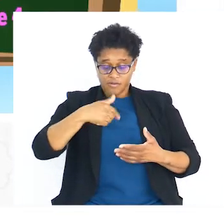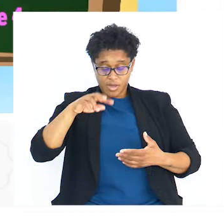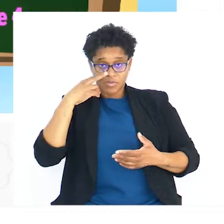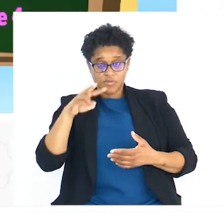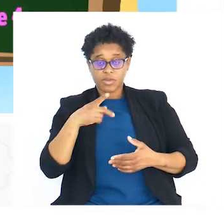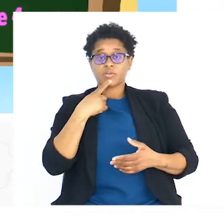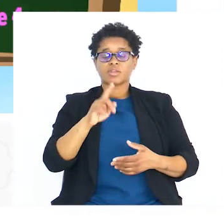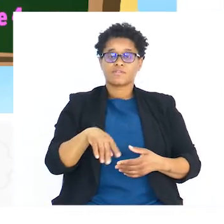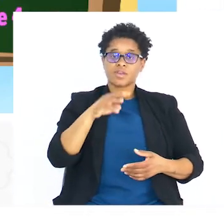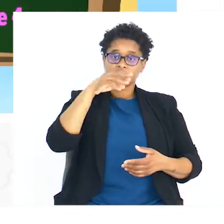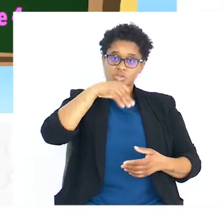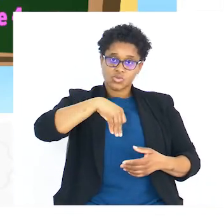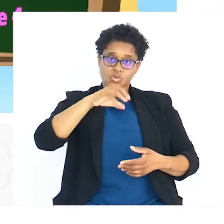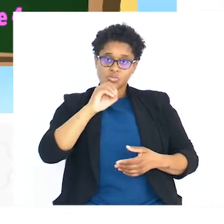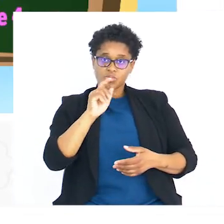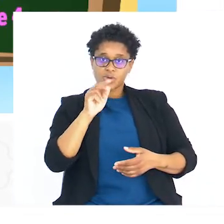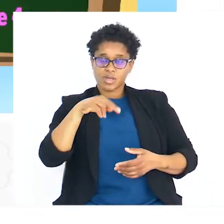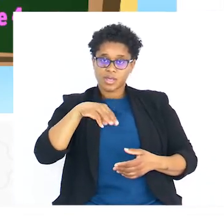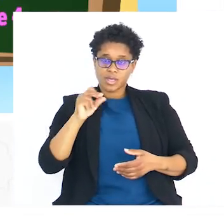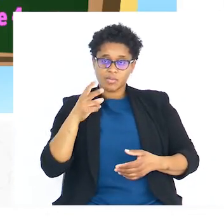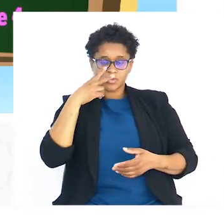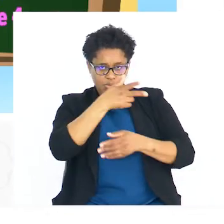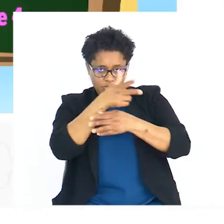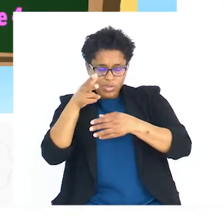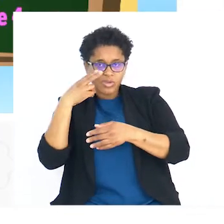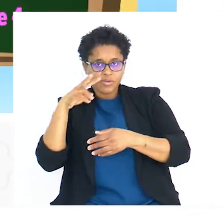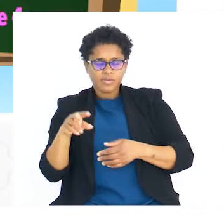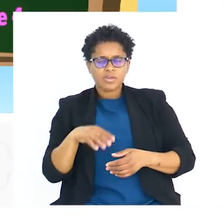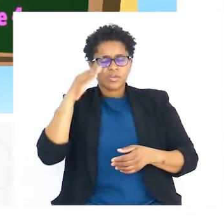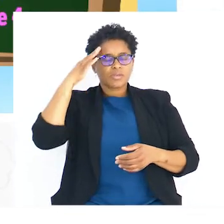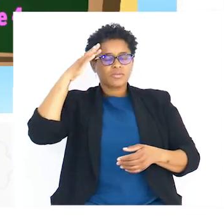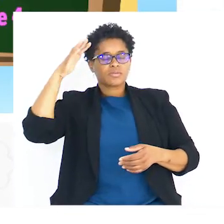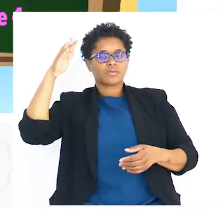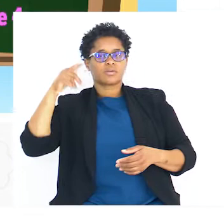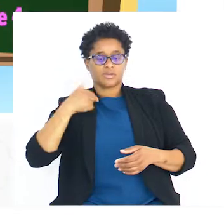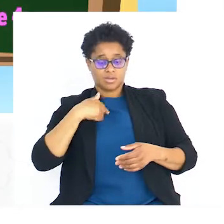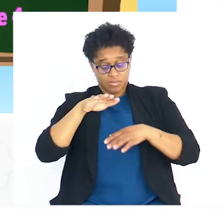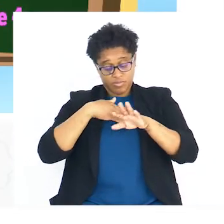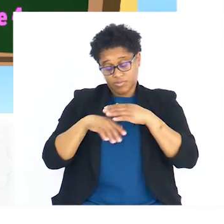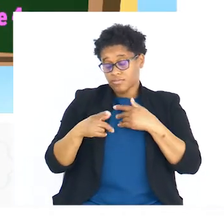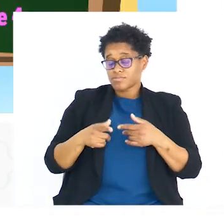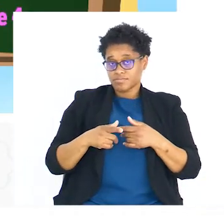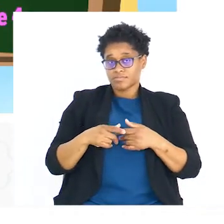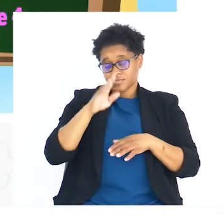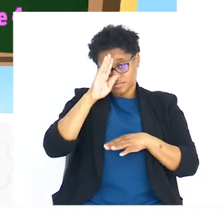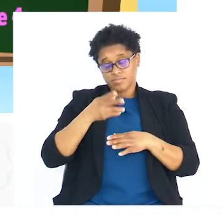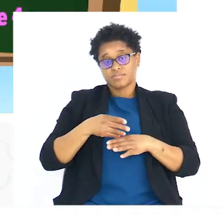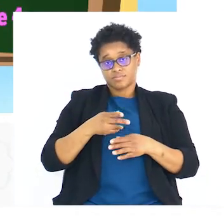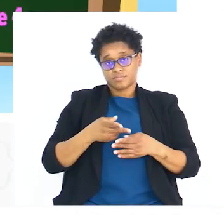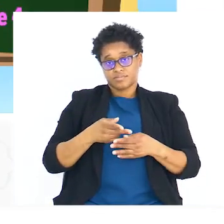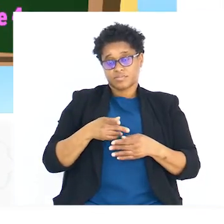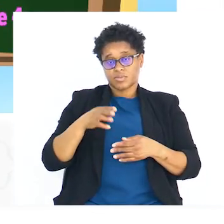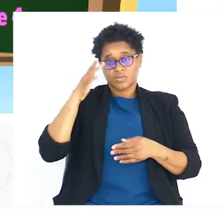o poema do vídeo que viram, não é? Sonhando, realizei o sonho de ter asas e